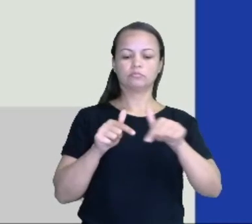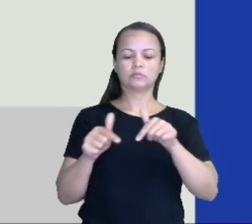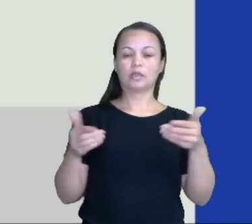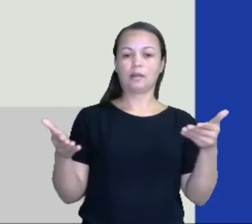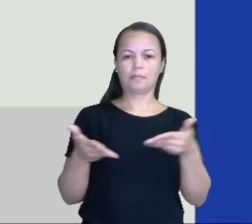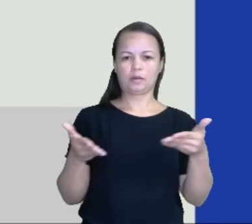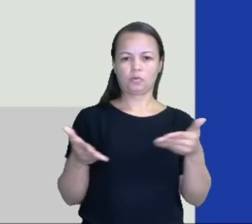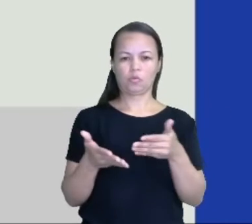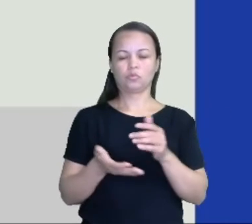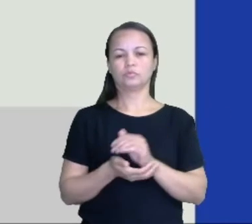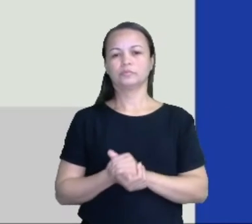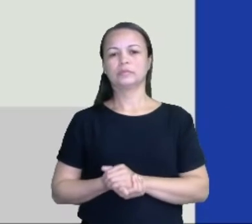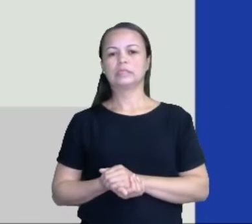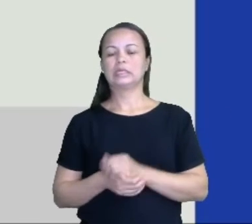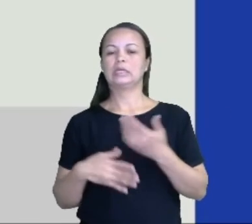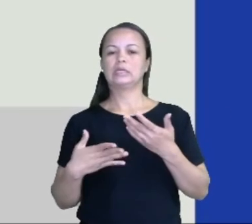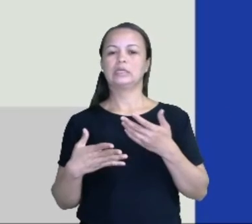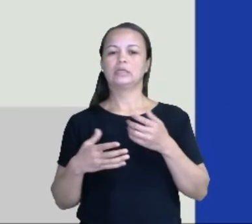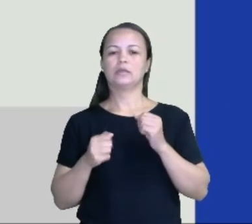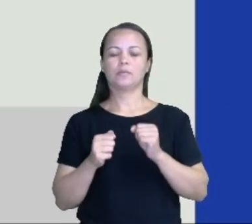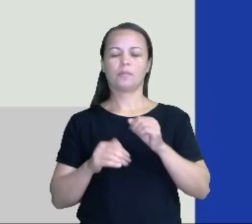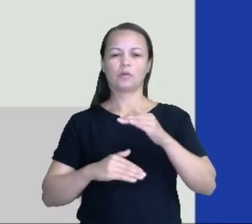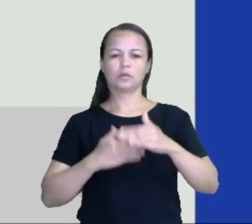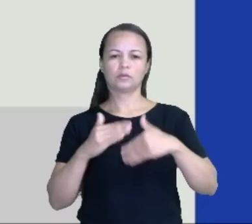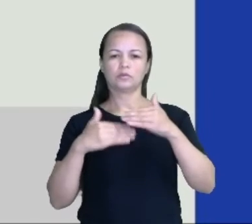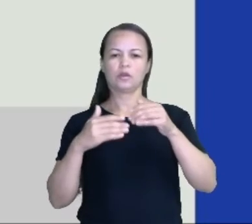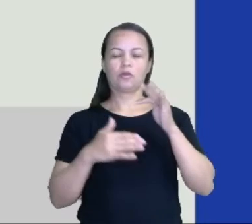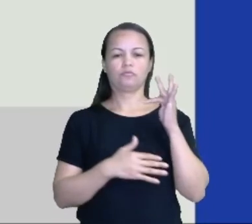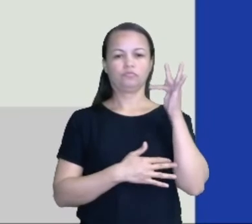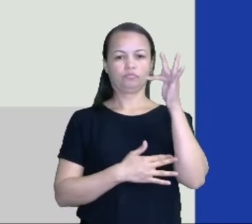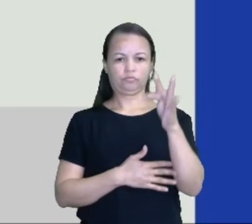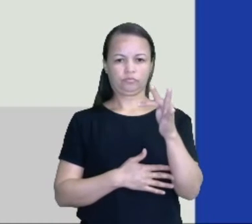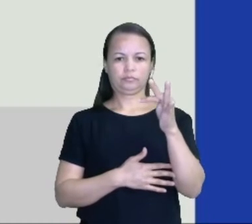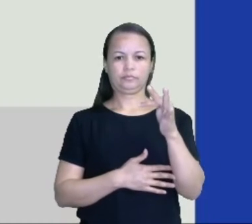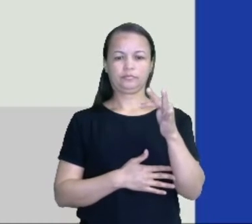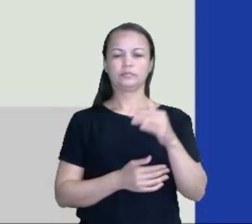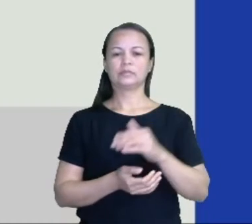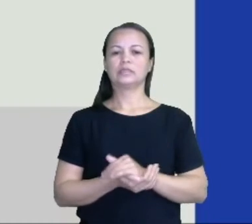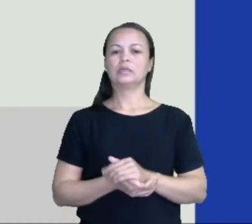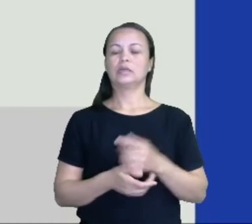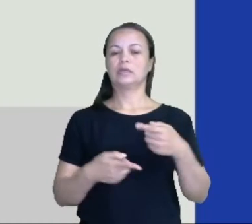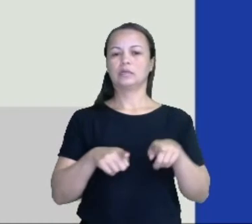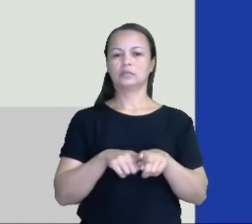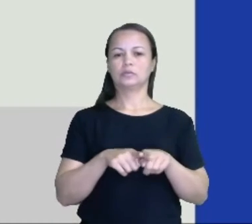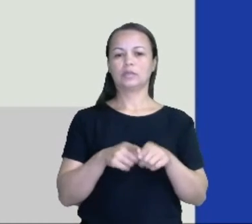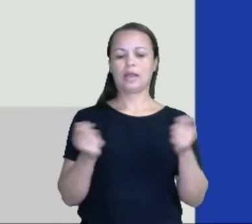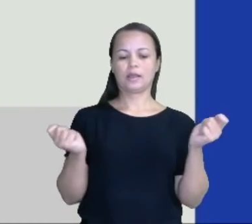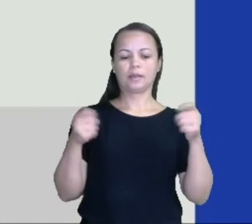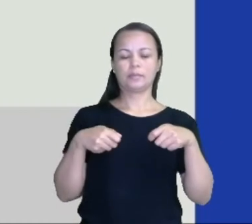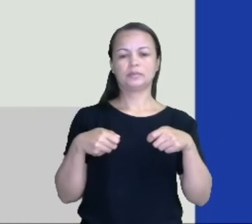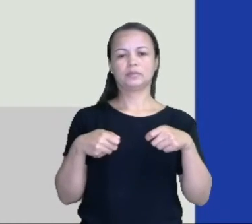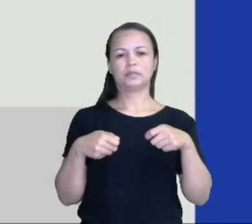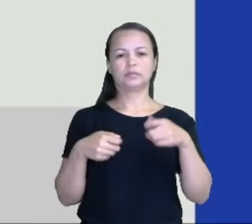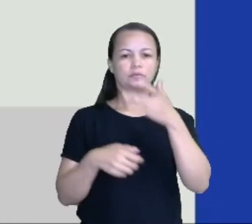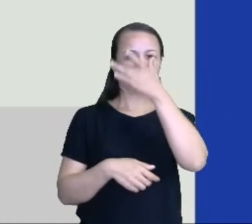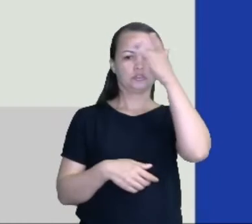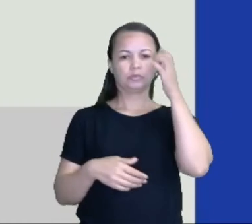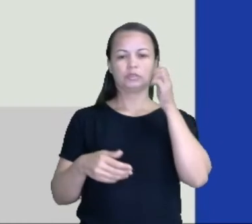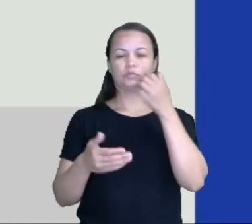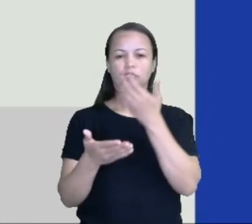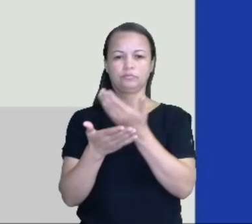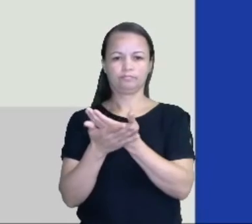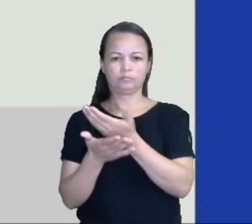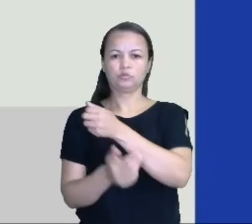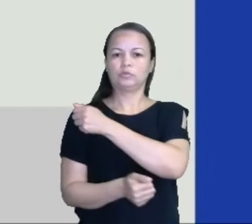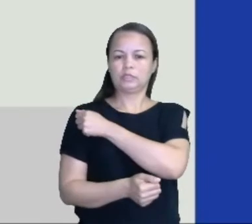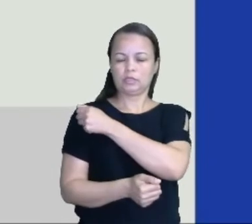preparar os estudantes para uma geração futura, como da própria capacitação dos estudantes e nesse interesse